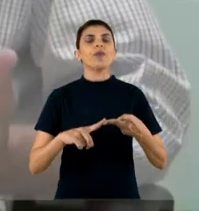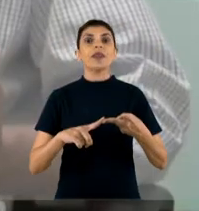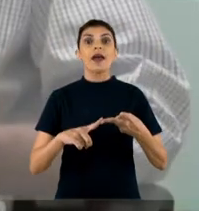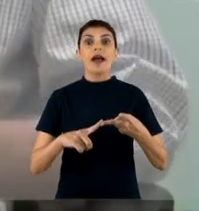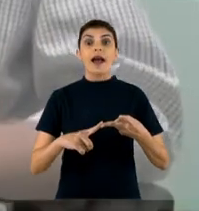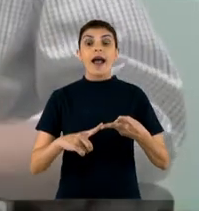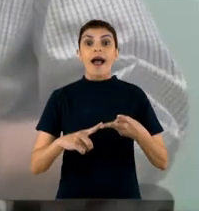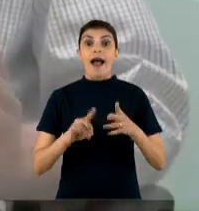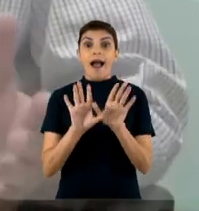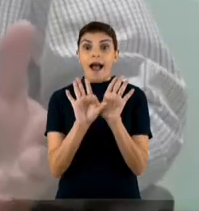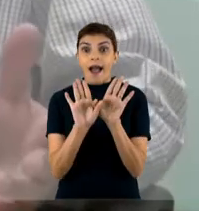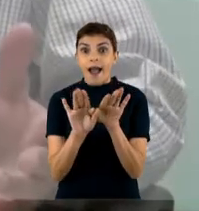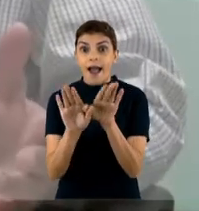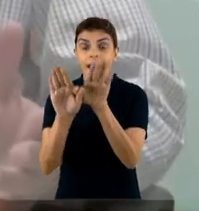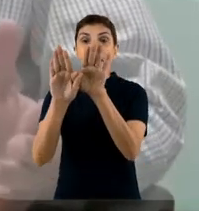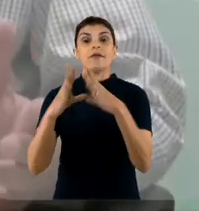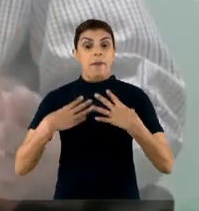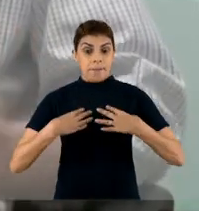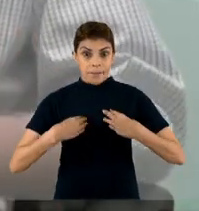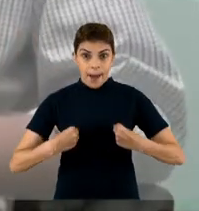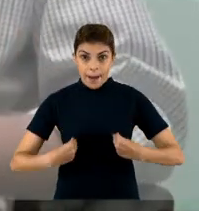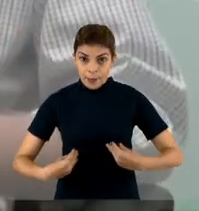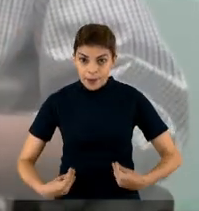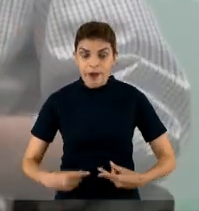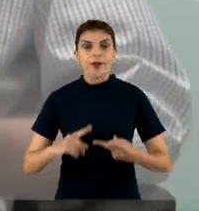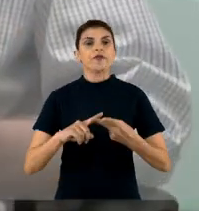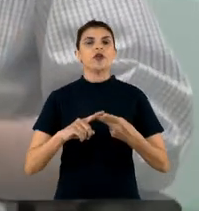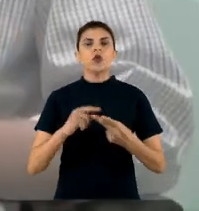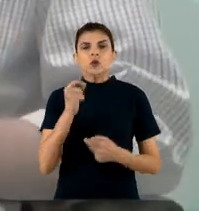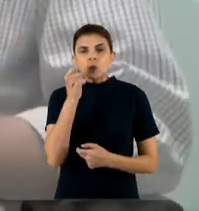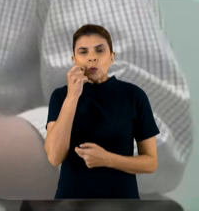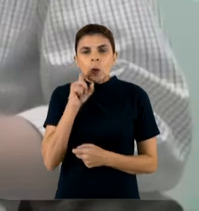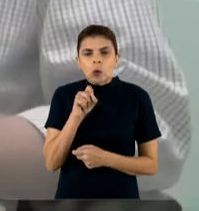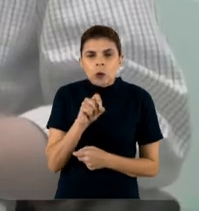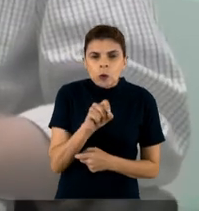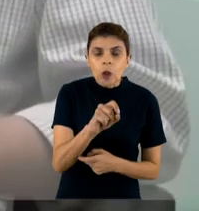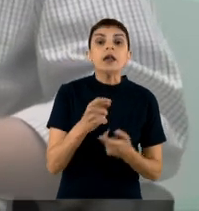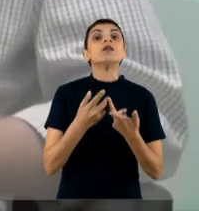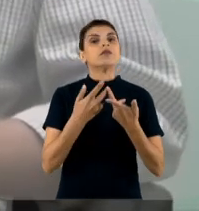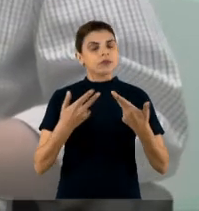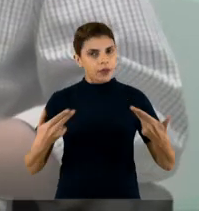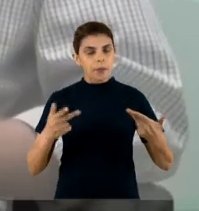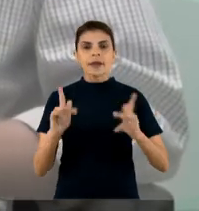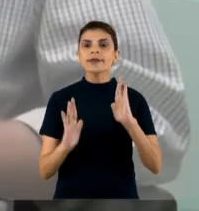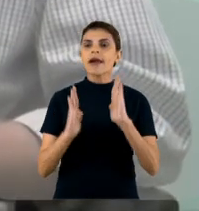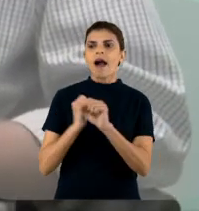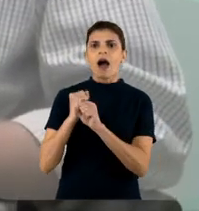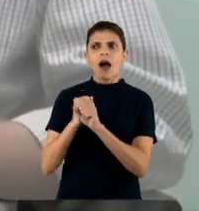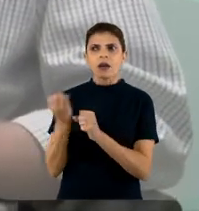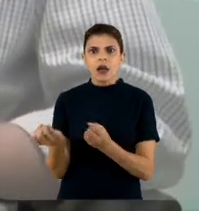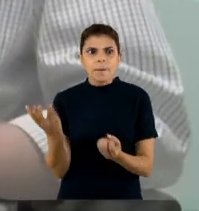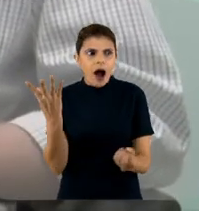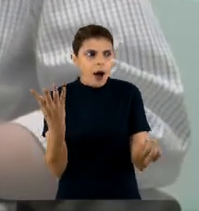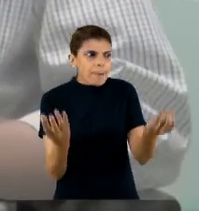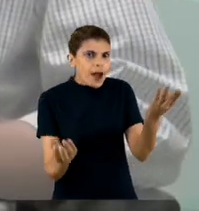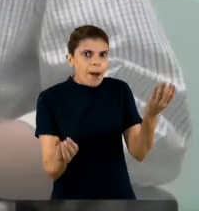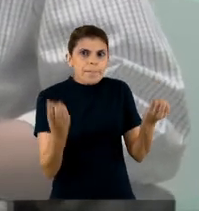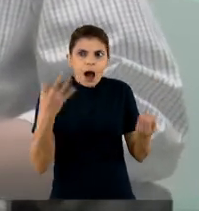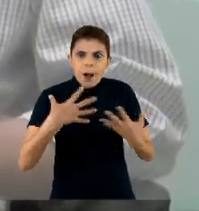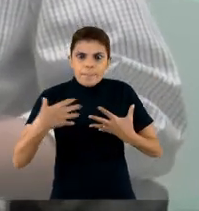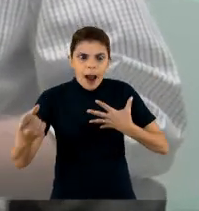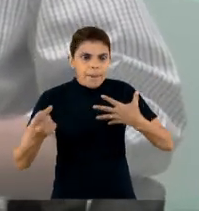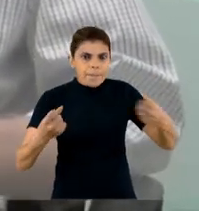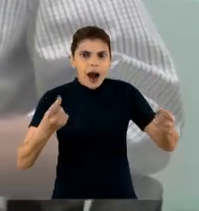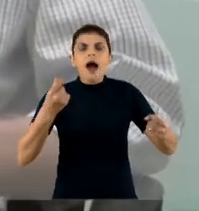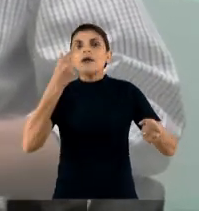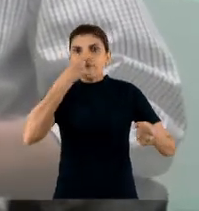mamíferos, roedores. Isso a gente já reconhecia também. O que foi diferente é que, a partir do início desse milênio, começaram a aparecer casos em